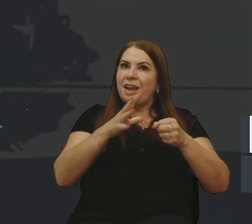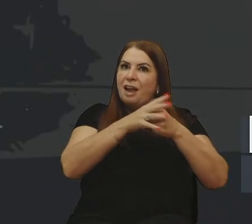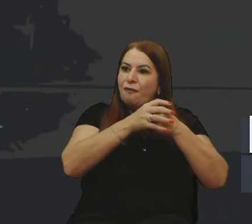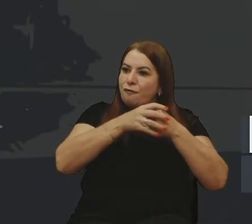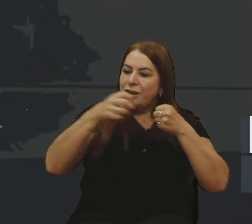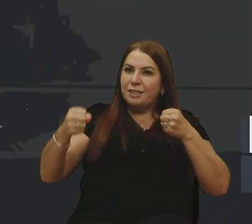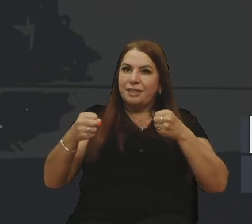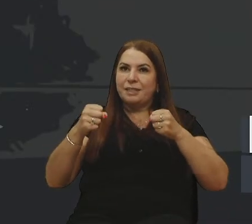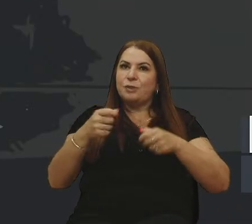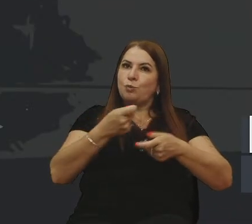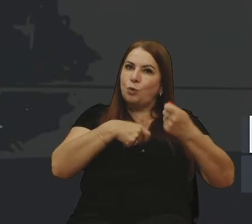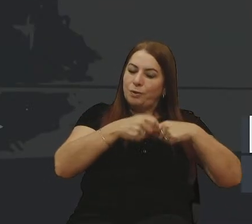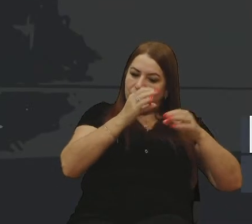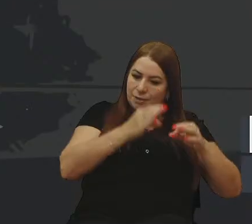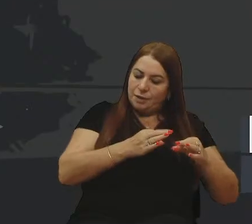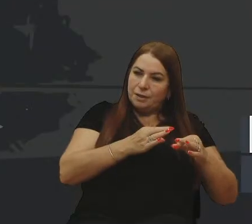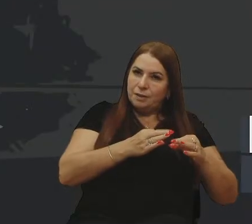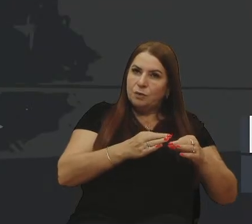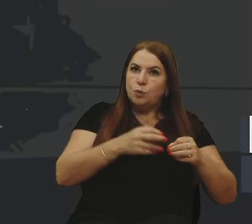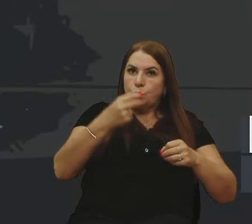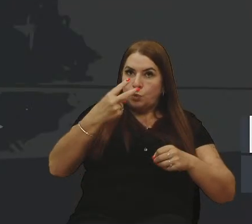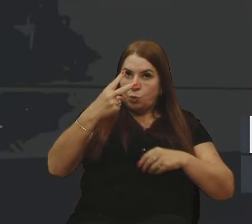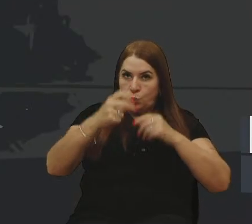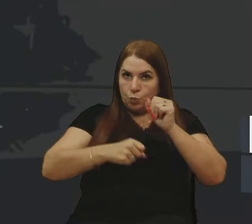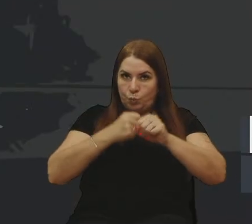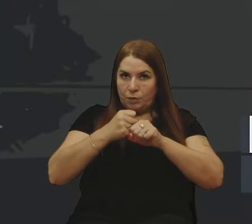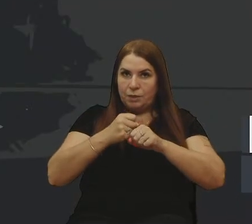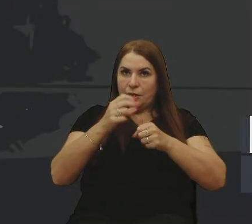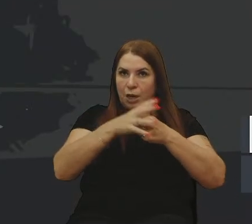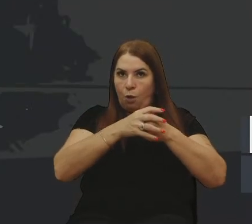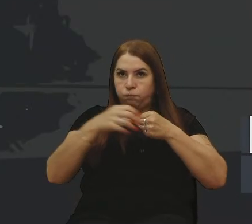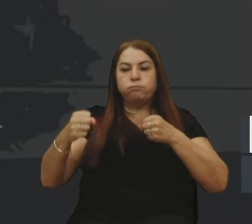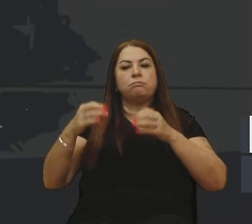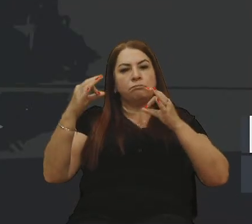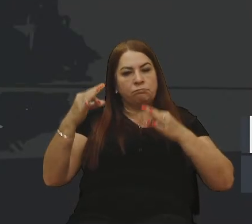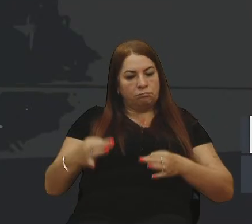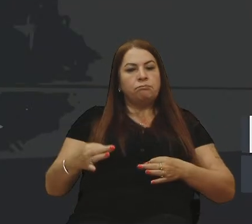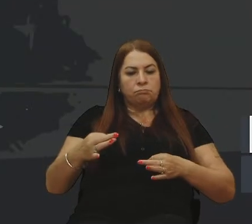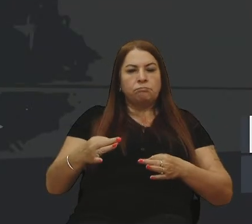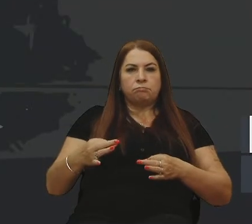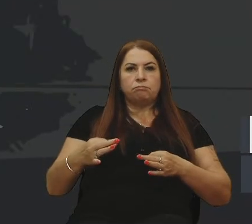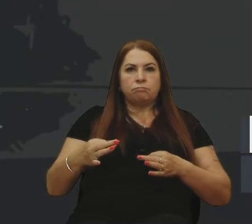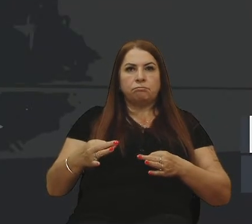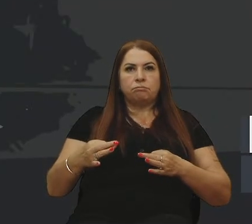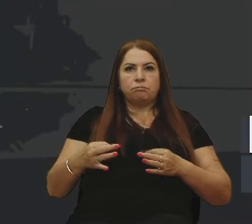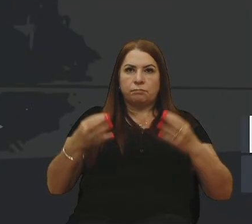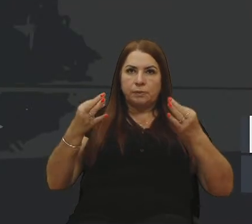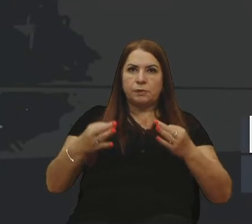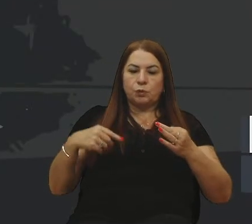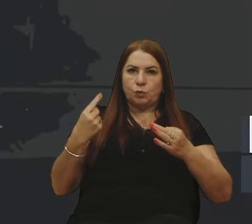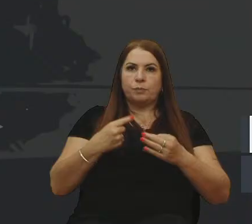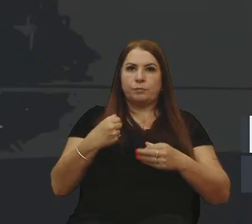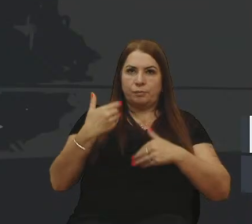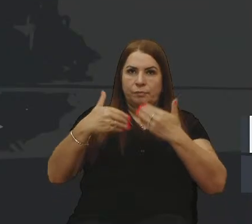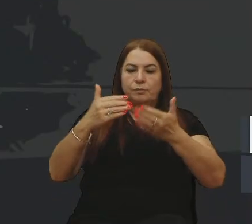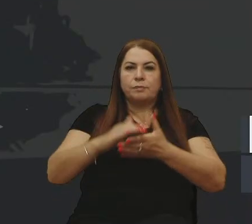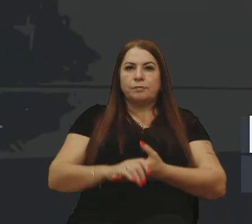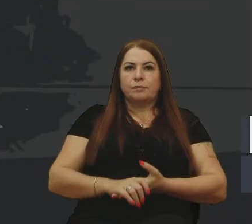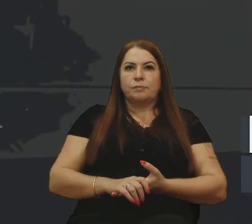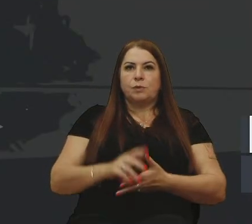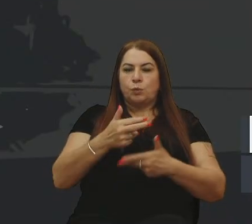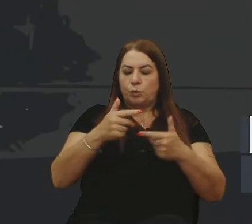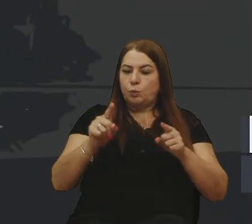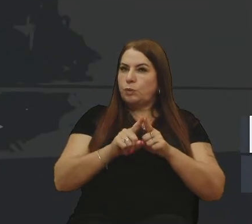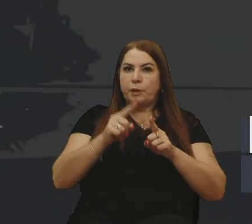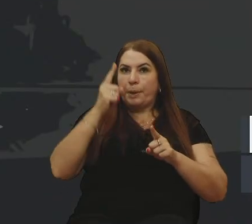Abrimos o negócio no momento certo e no segundo ano viramos franquia. Golaço. Foi um acerto na nossa jornada. E outra coisa,